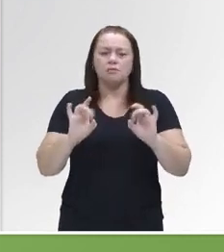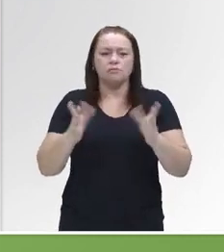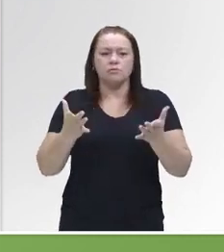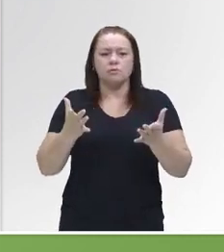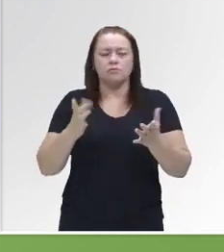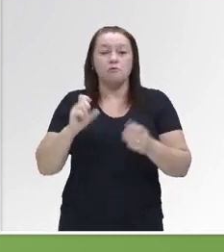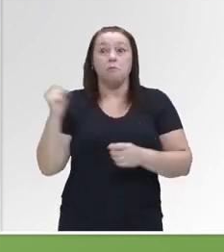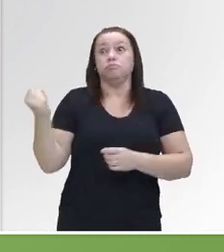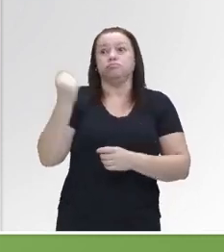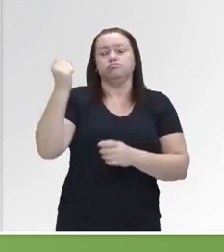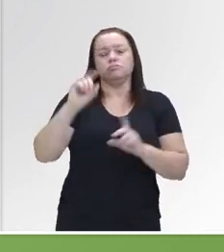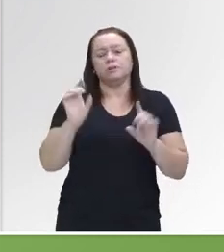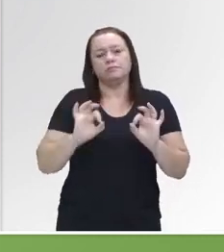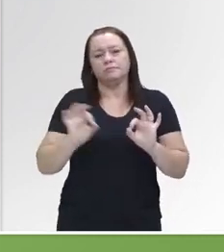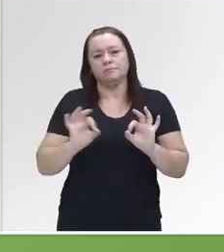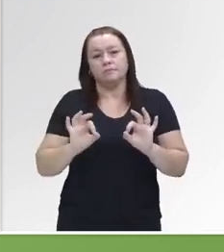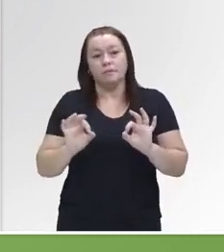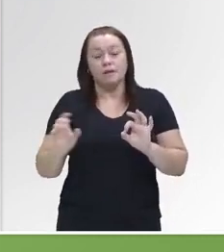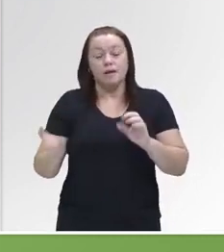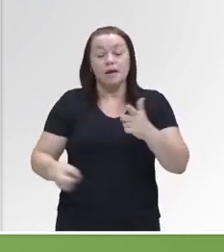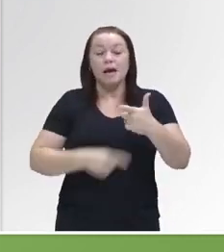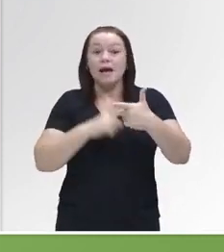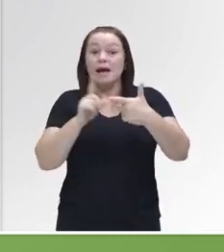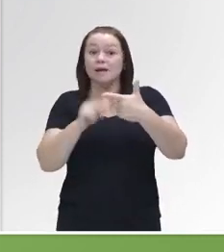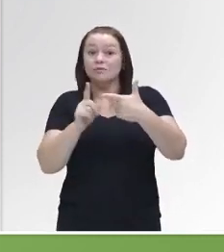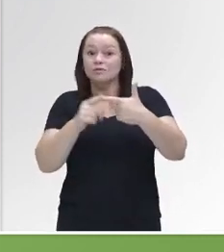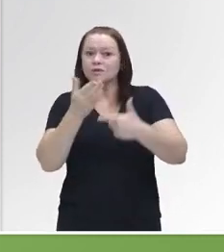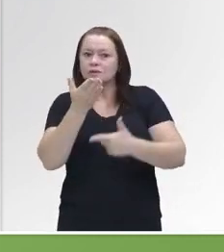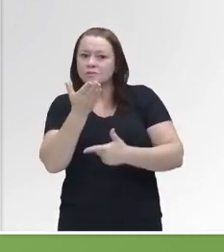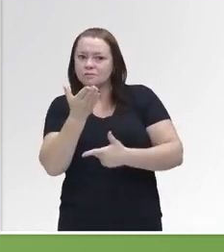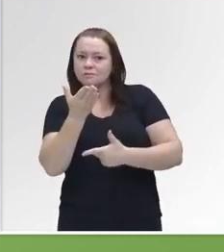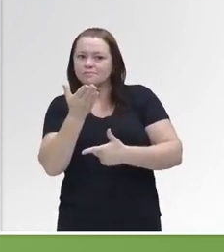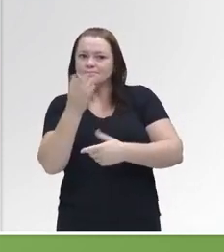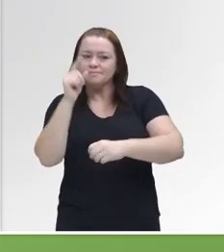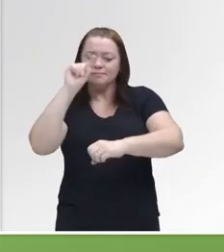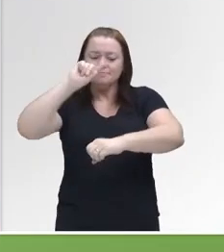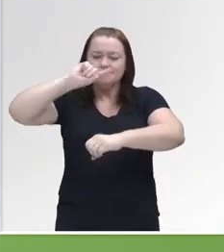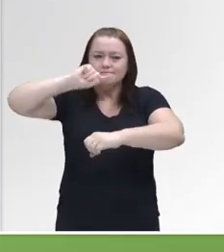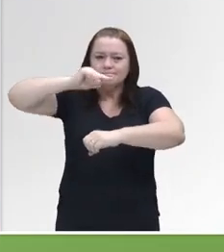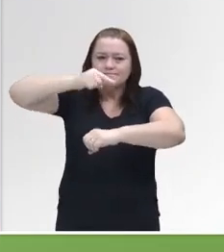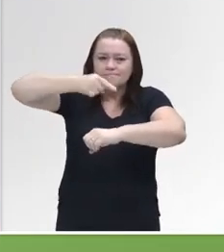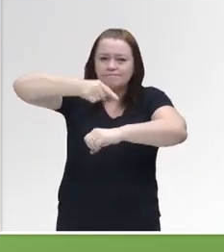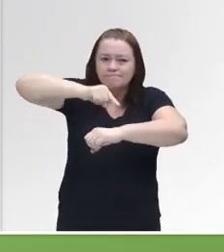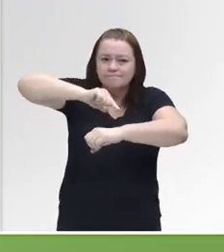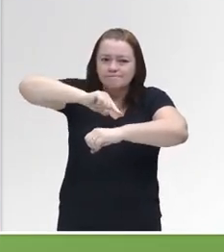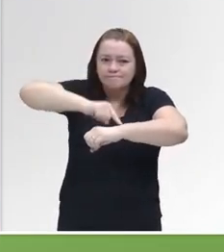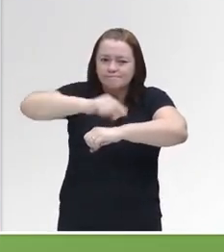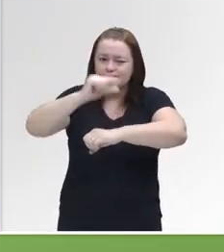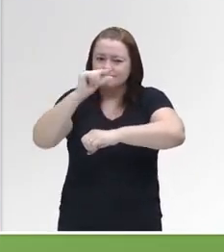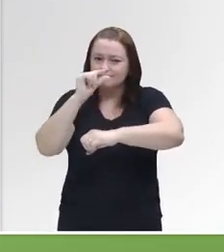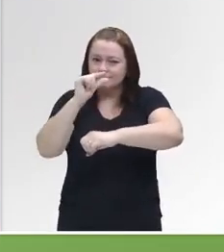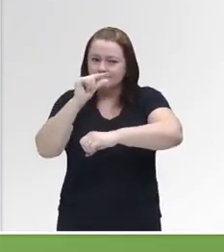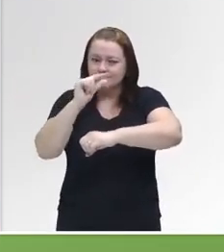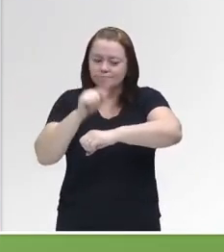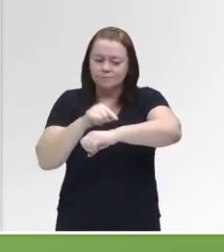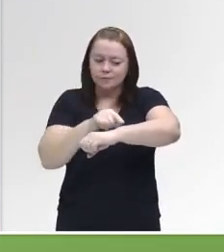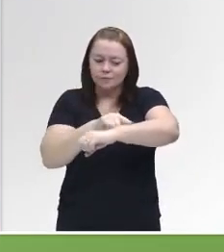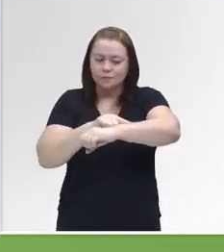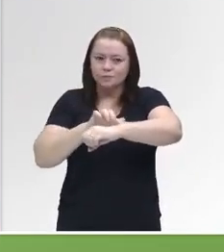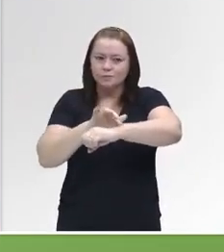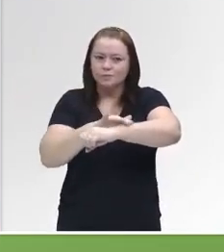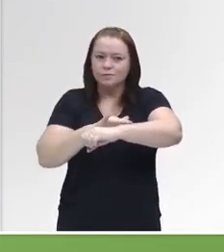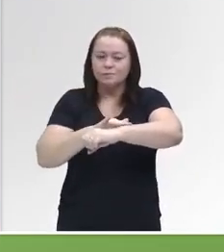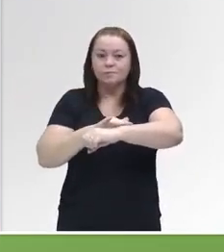o tecido. Mas de segundo grau, já lesiona uma profundidade já da derme e da epiderme.